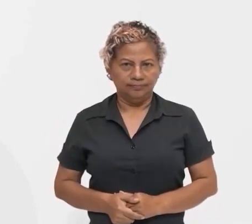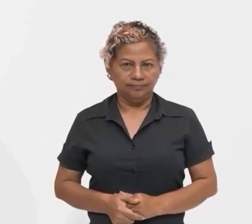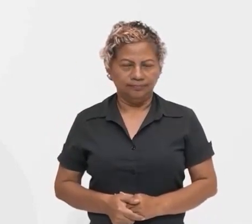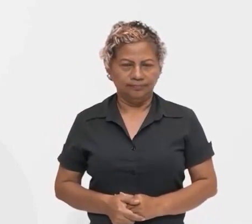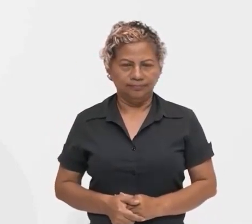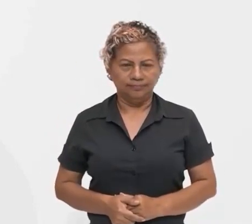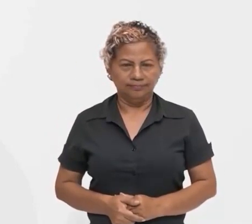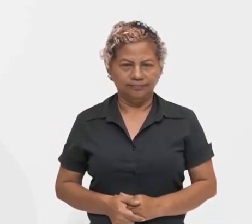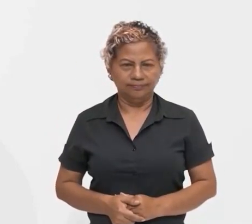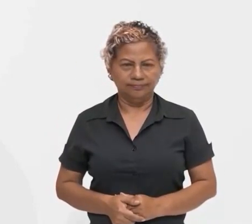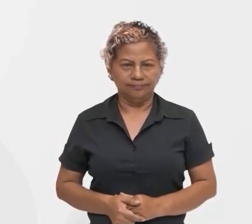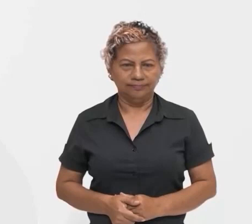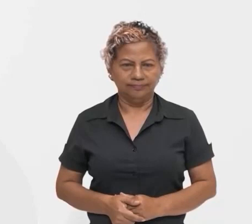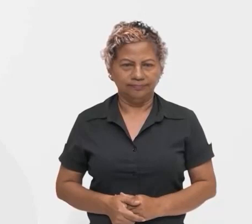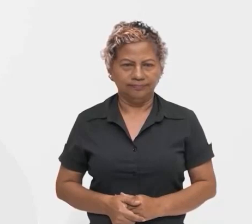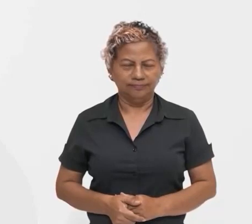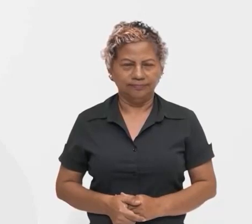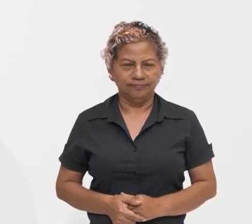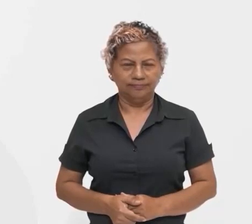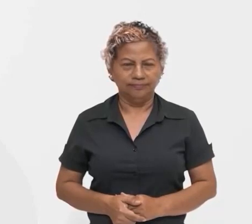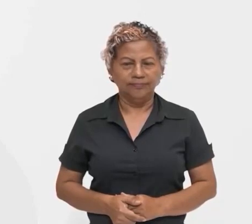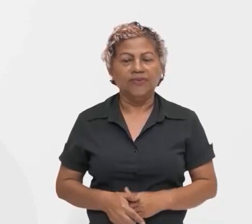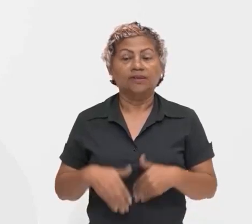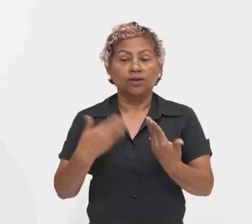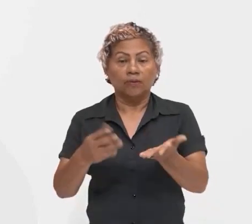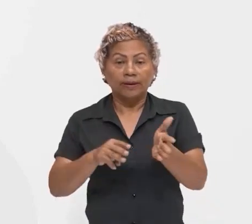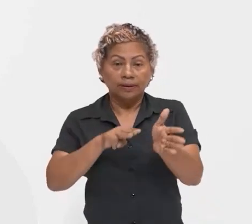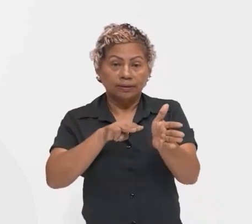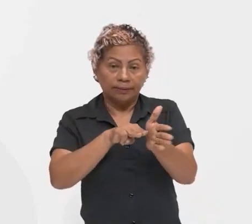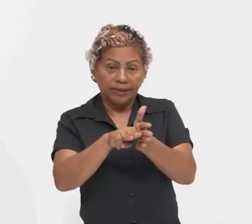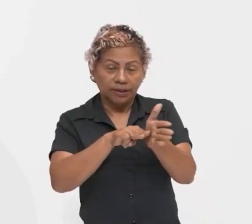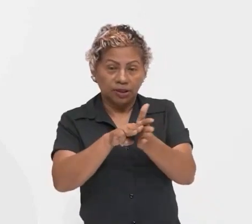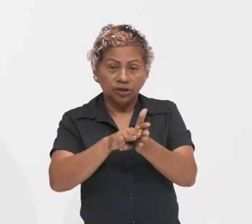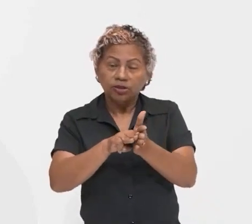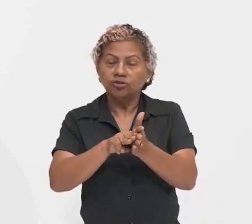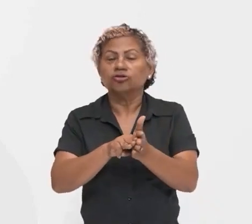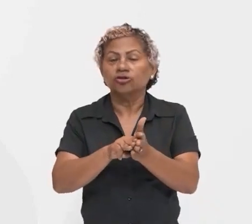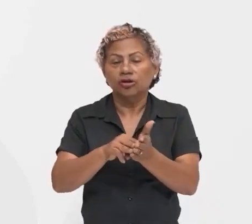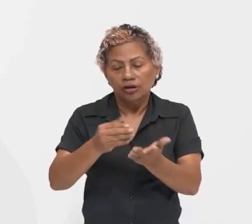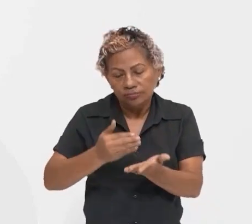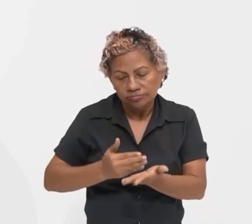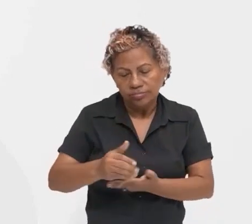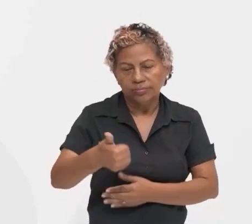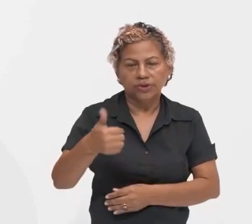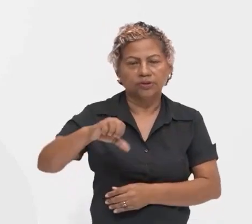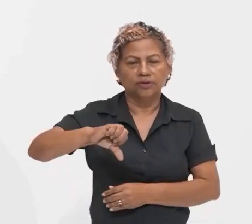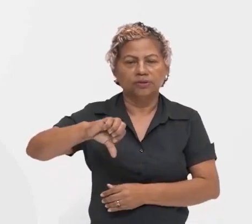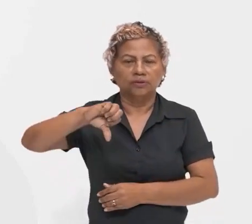a aprendizagem entre pares, tá? Essa metodologia foi desenvolvida em